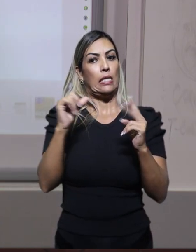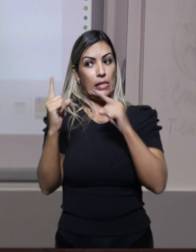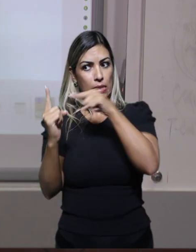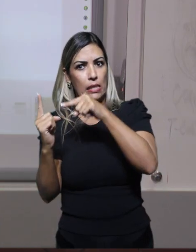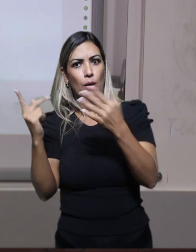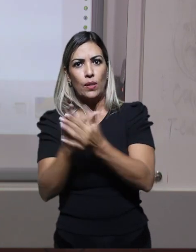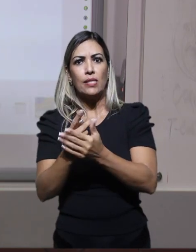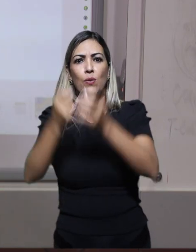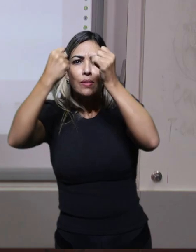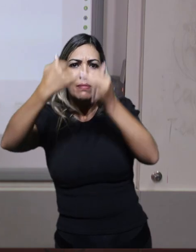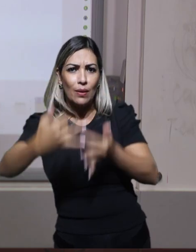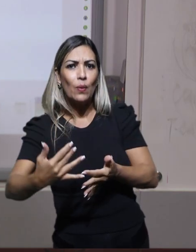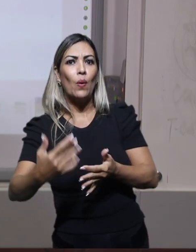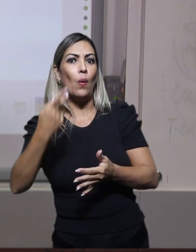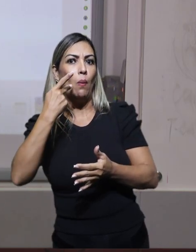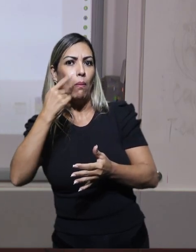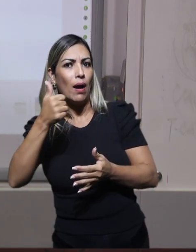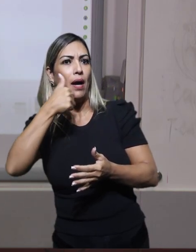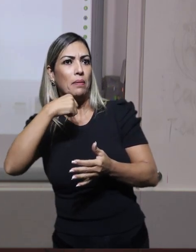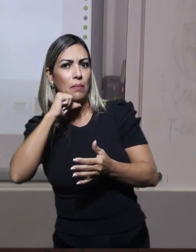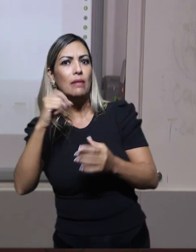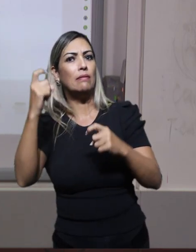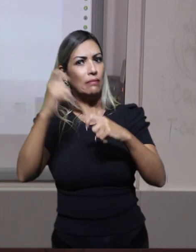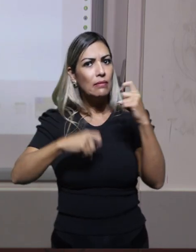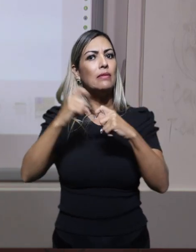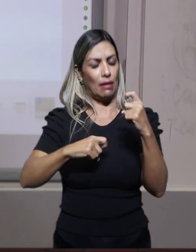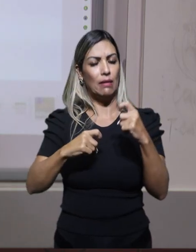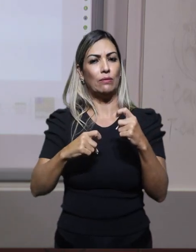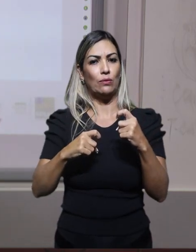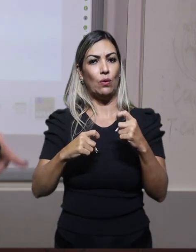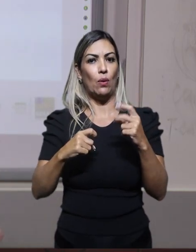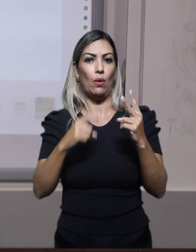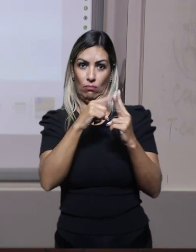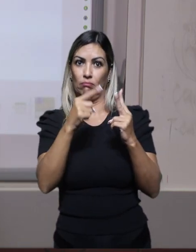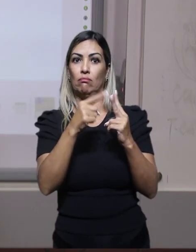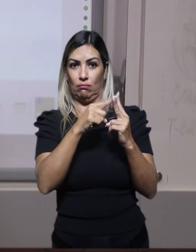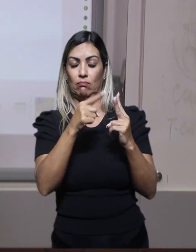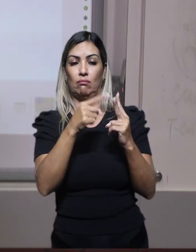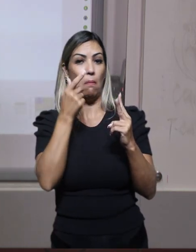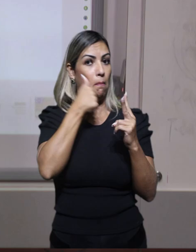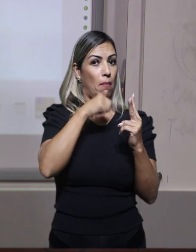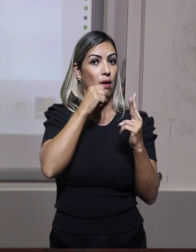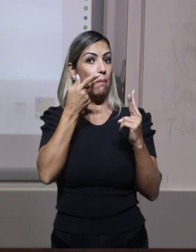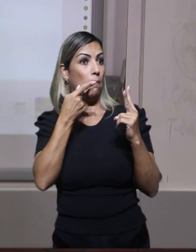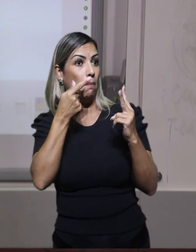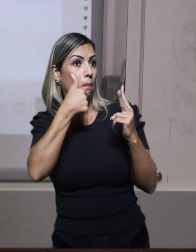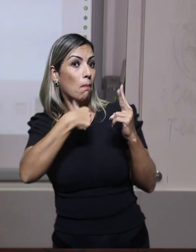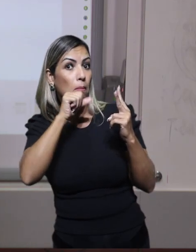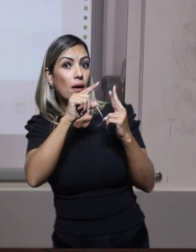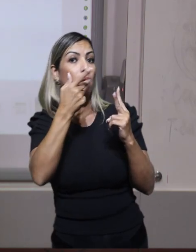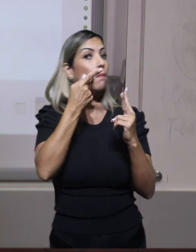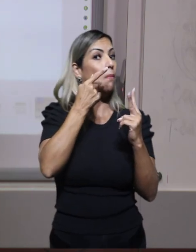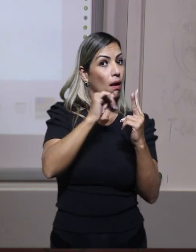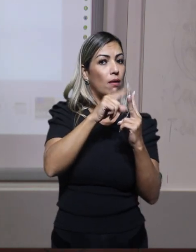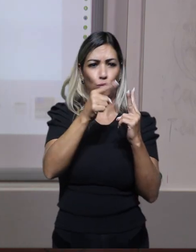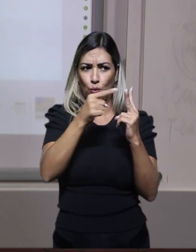vítima, ela relatou para você que foi vítima de um crime sexual por parte do pai ou da mãe, não chame esse pai ou